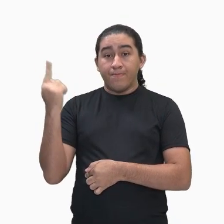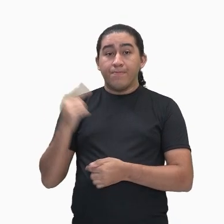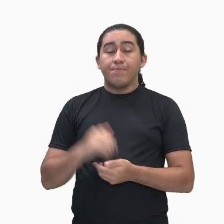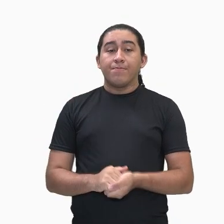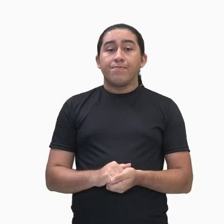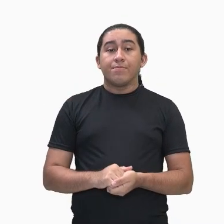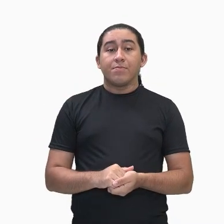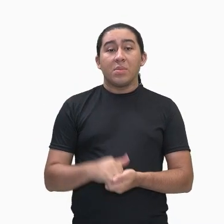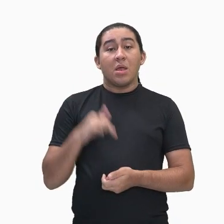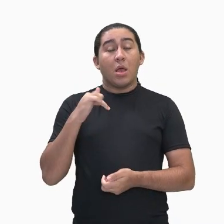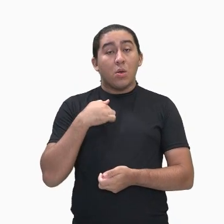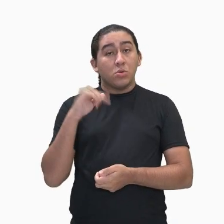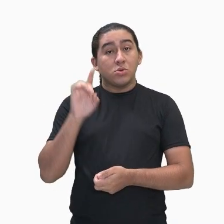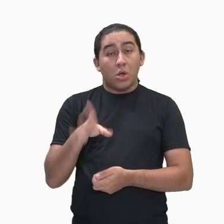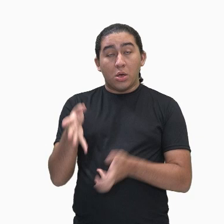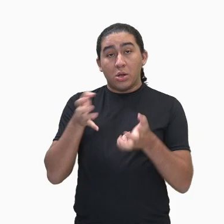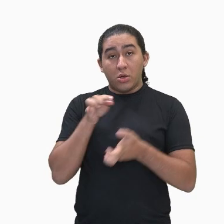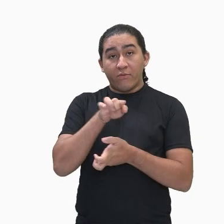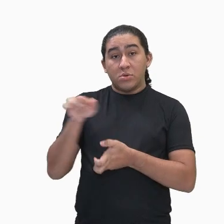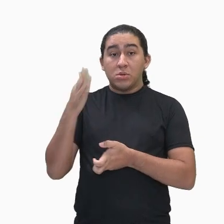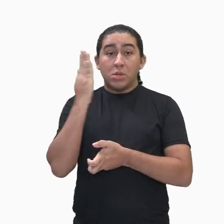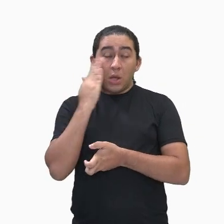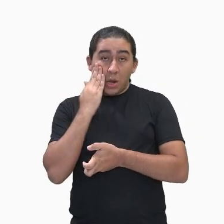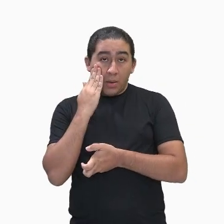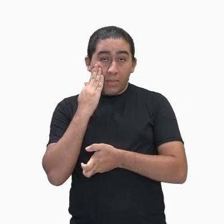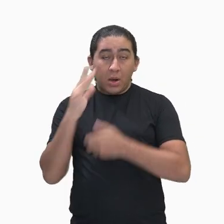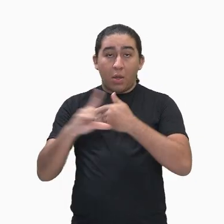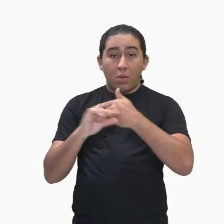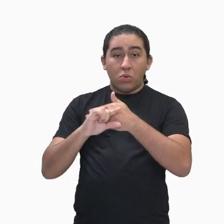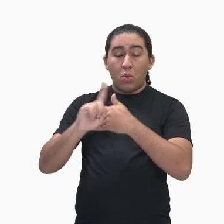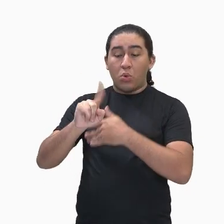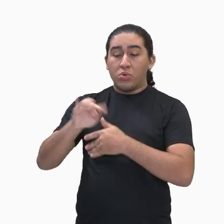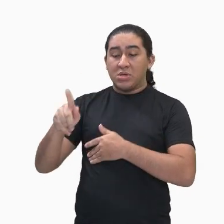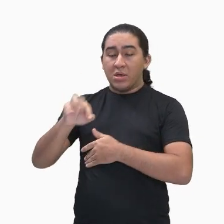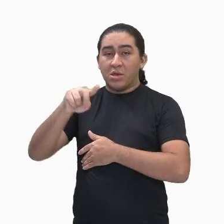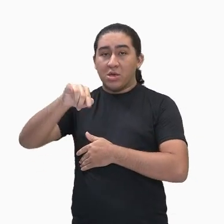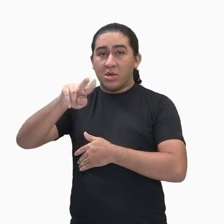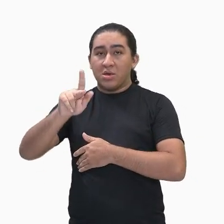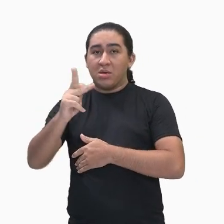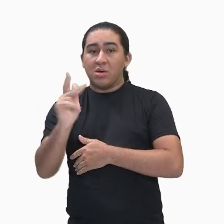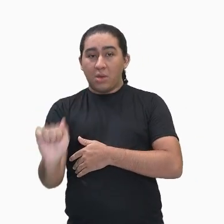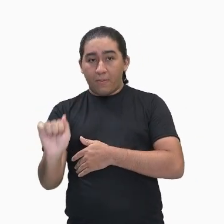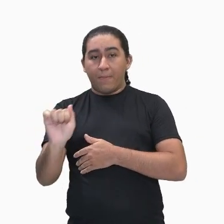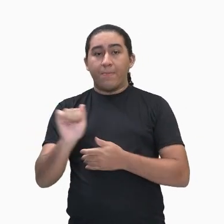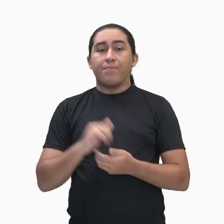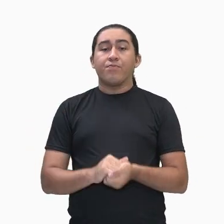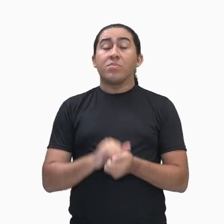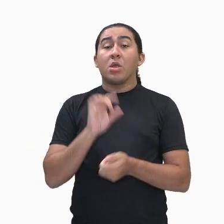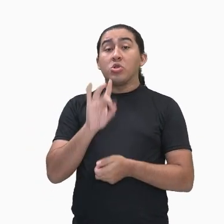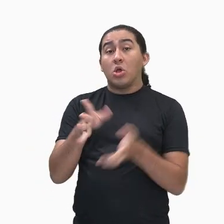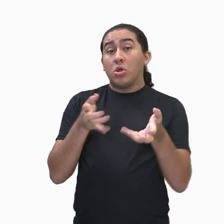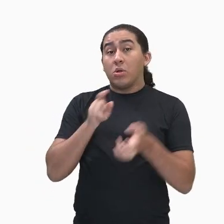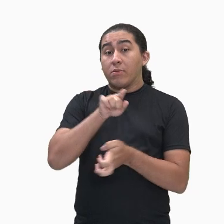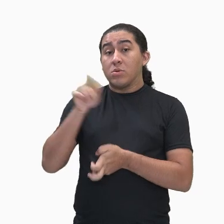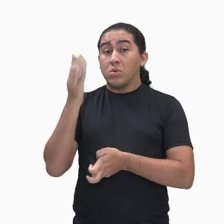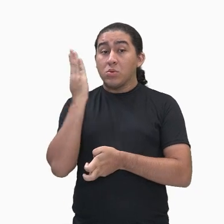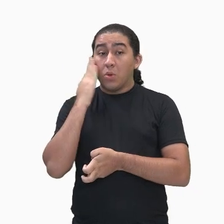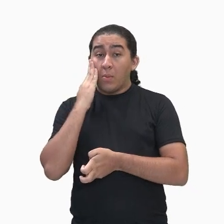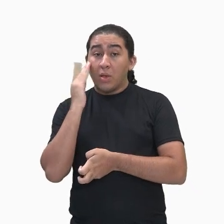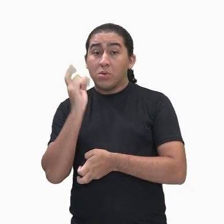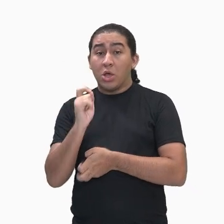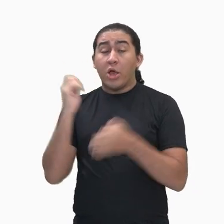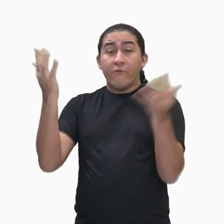Eu apenas queria que você soubesse de Gonzaguinha. Eu apenas queria que você soubesse que